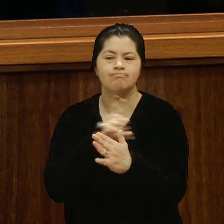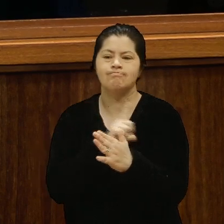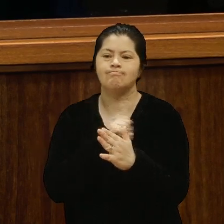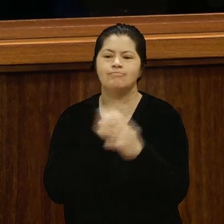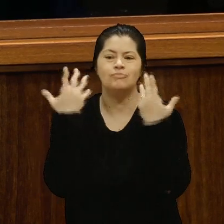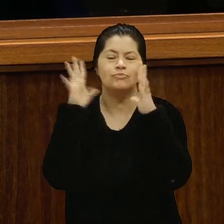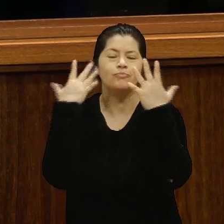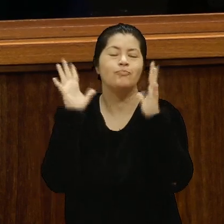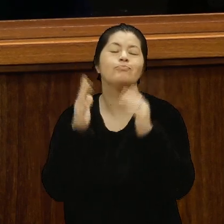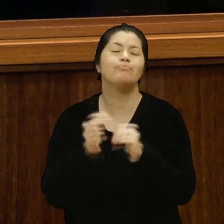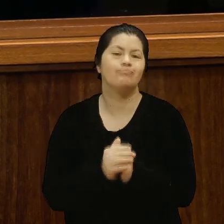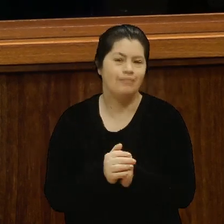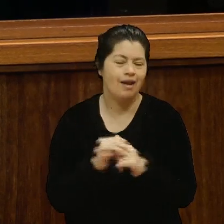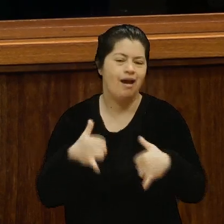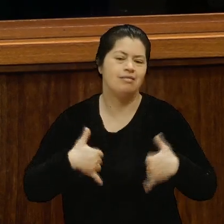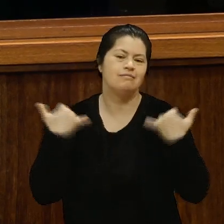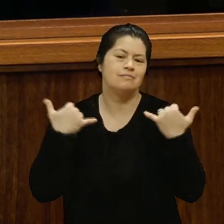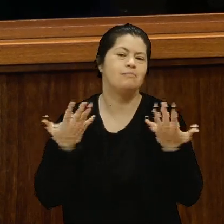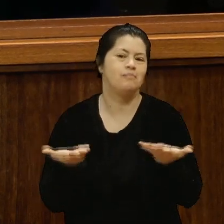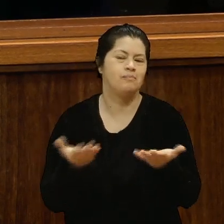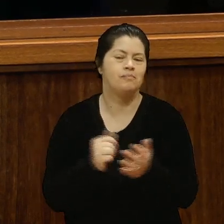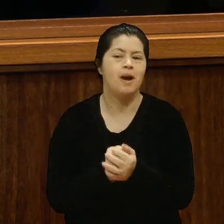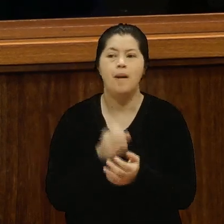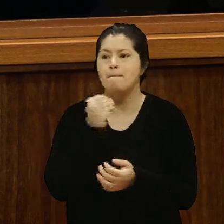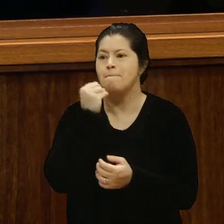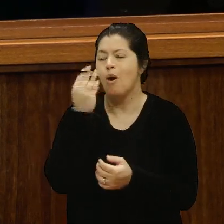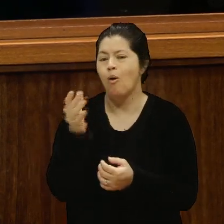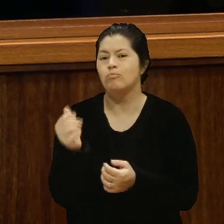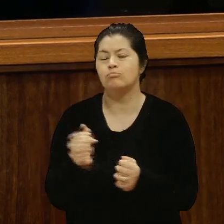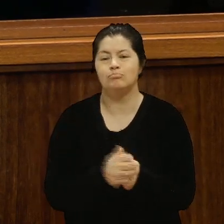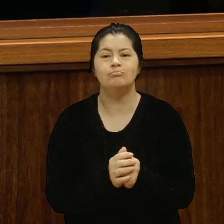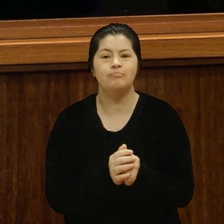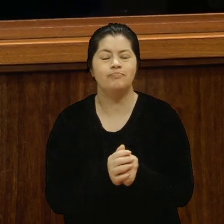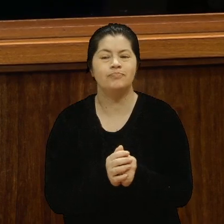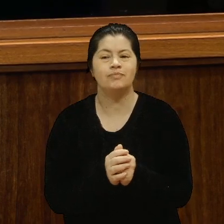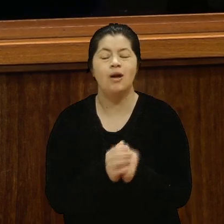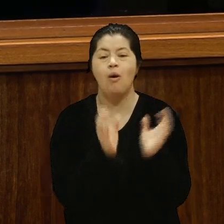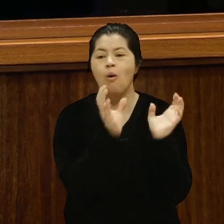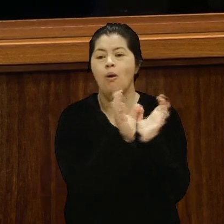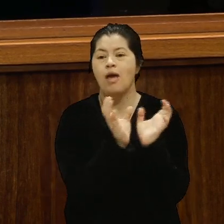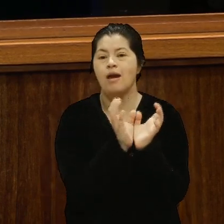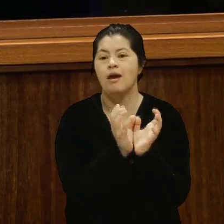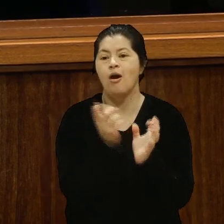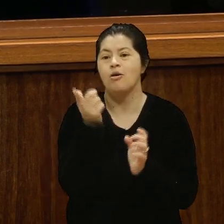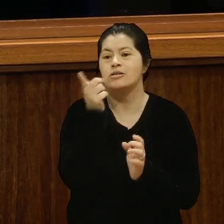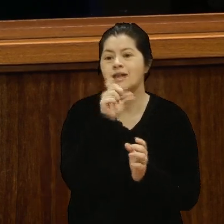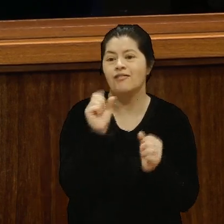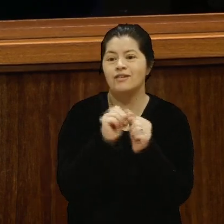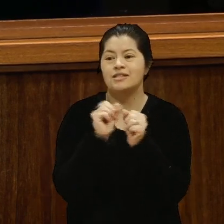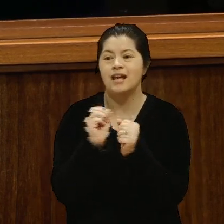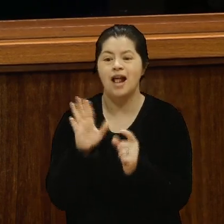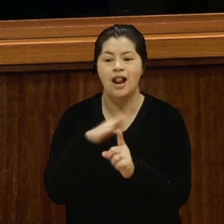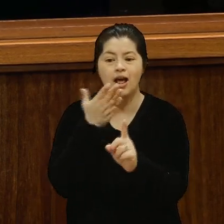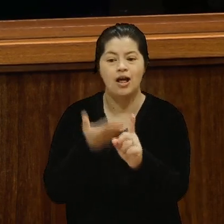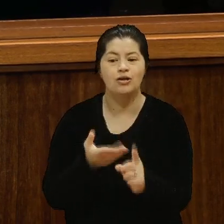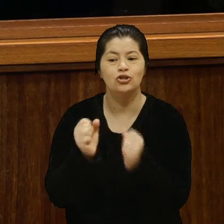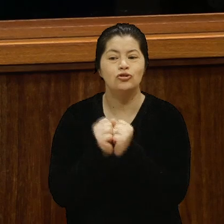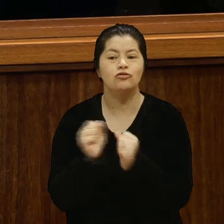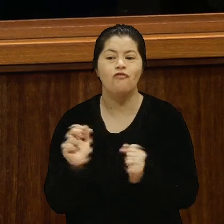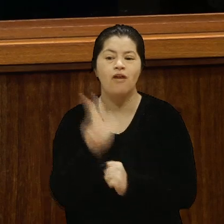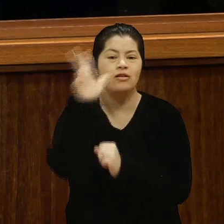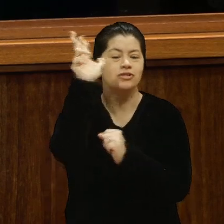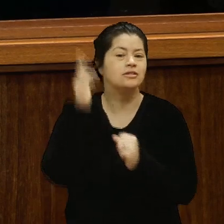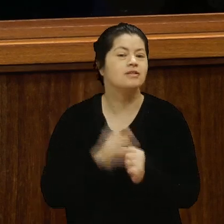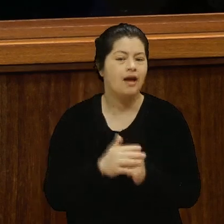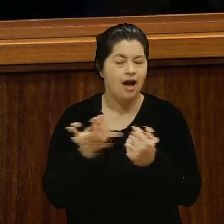seus aniversários. Então, é bom quando o colega toma essa iniciativa para que a gente possa estar presente e valorizar